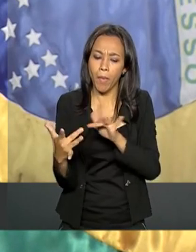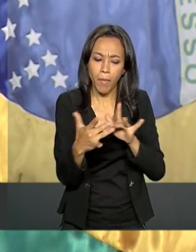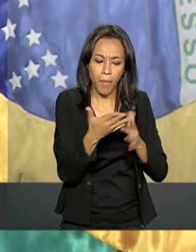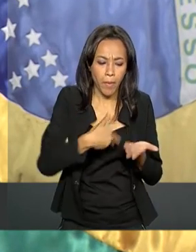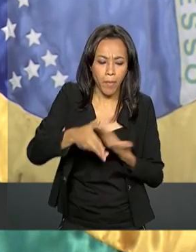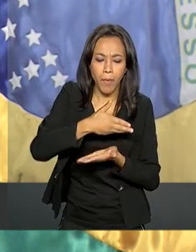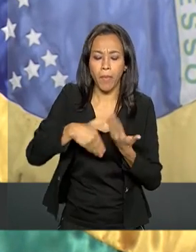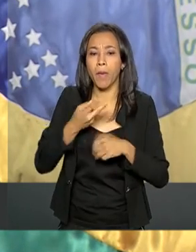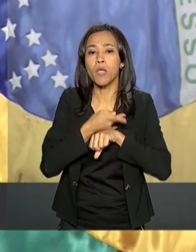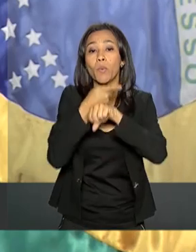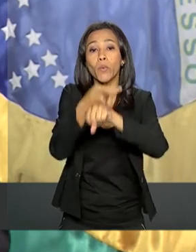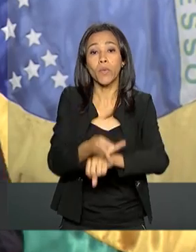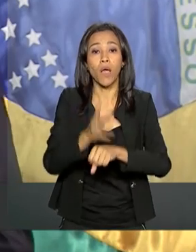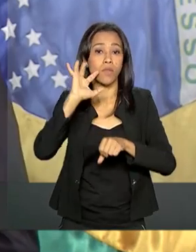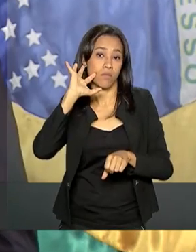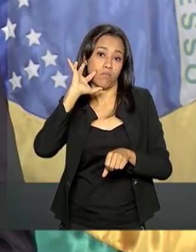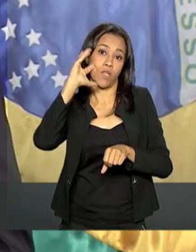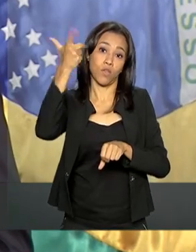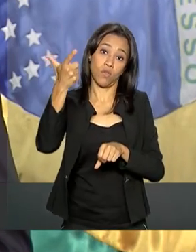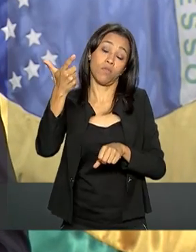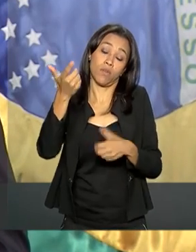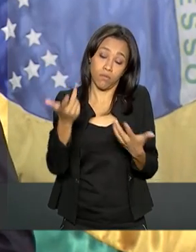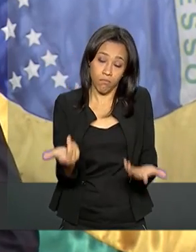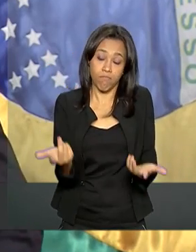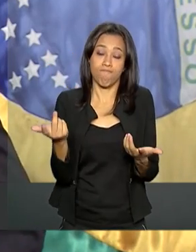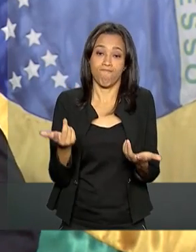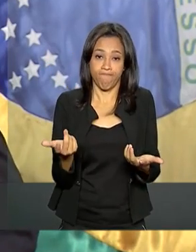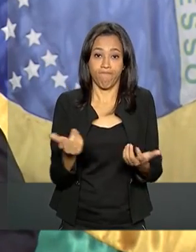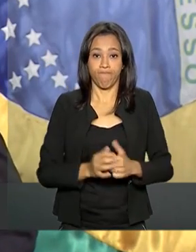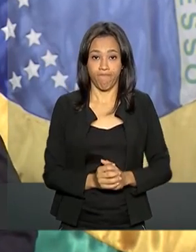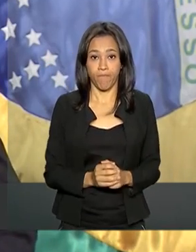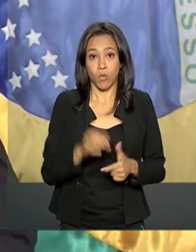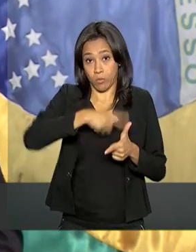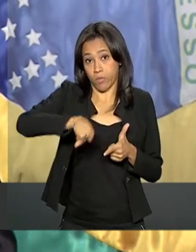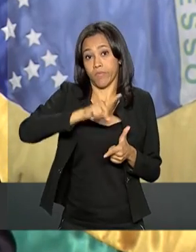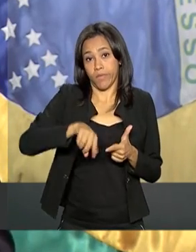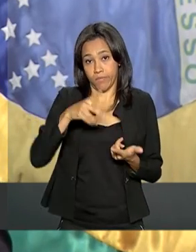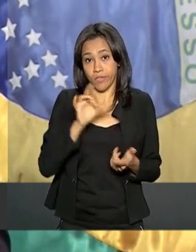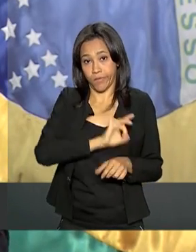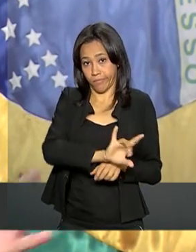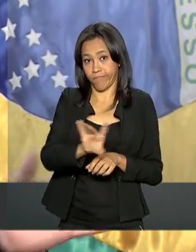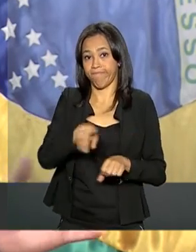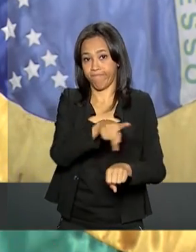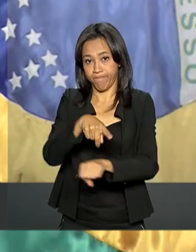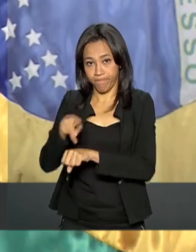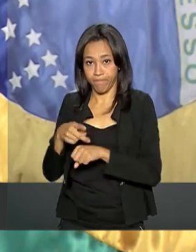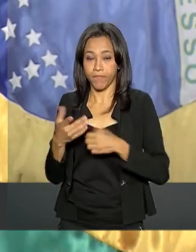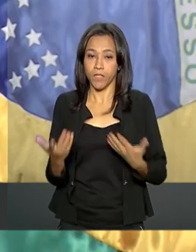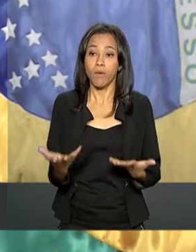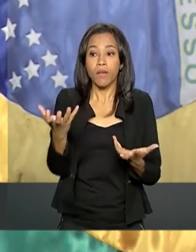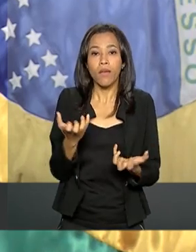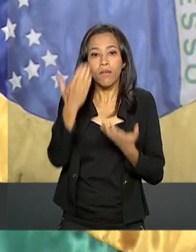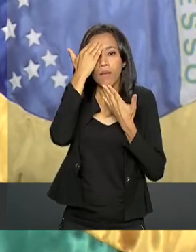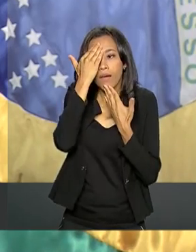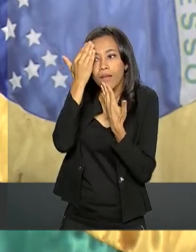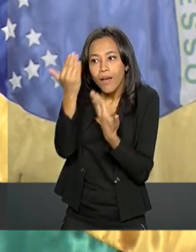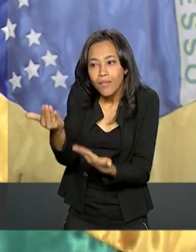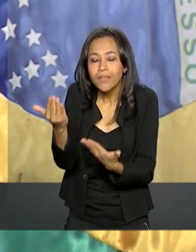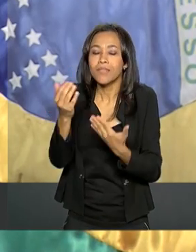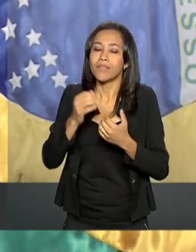e buscarmos soluções para os nossos problemas. Quero agradecer a Vossa Excelência por